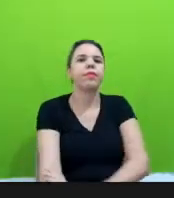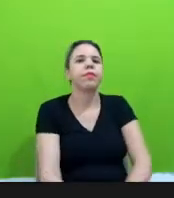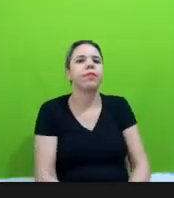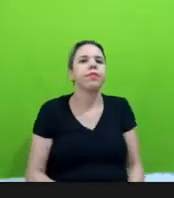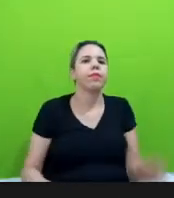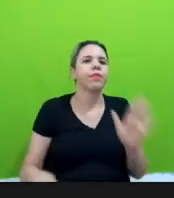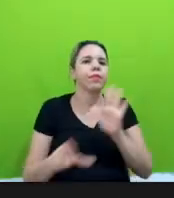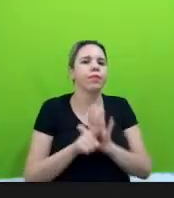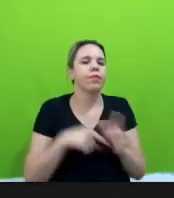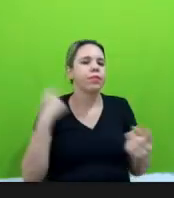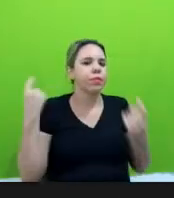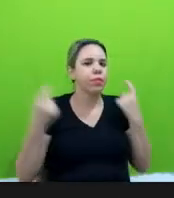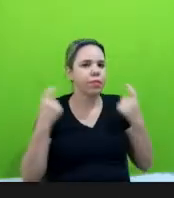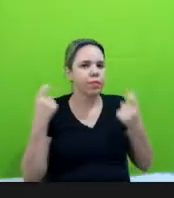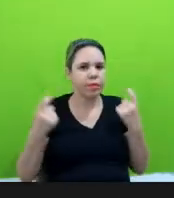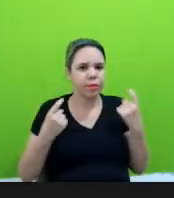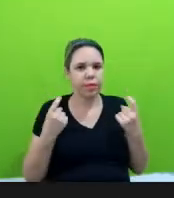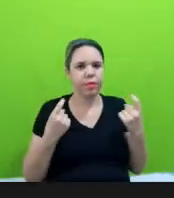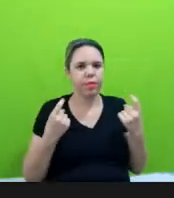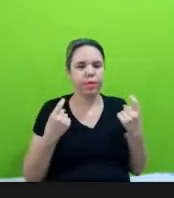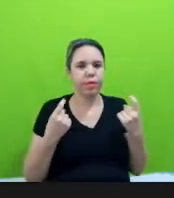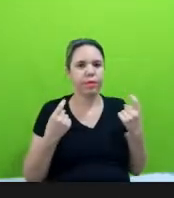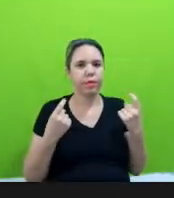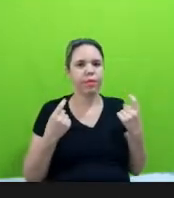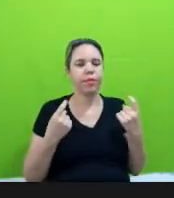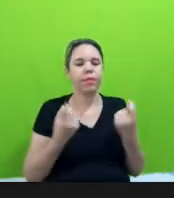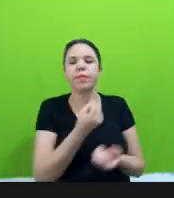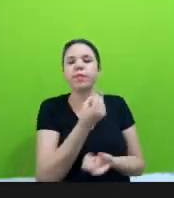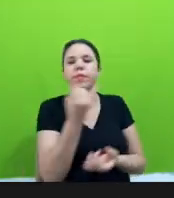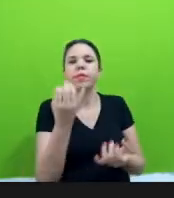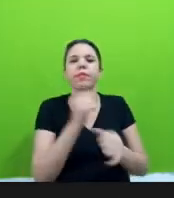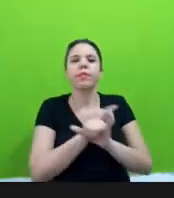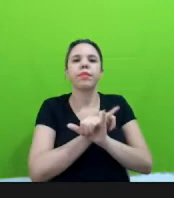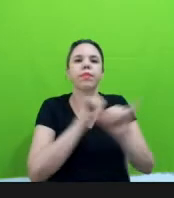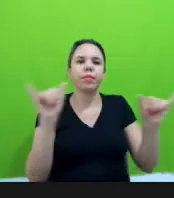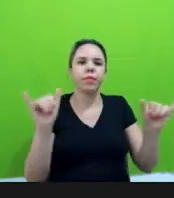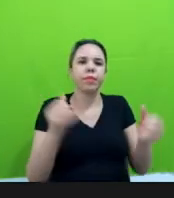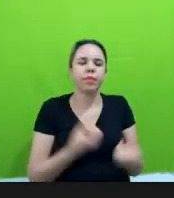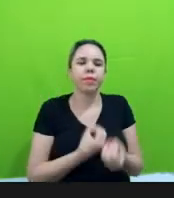se preocupa com o trânsito da informação, né,